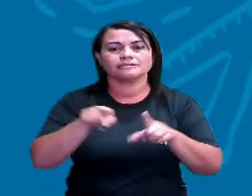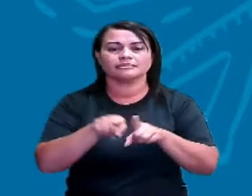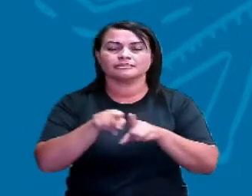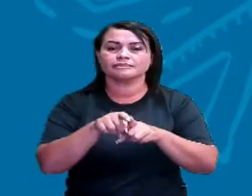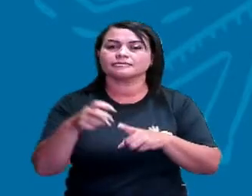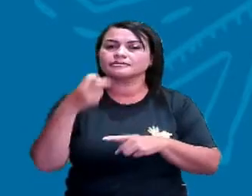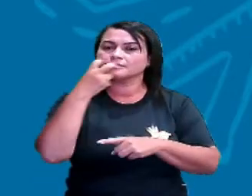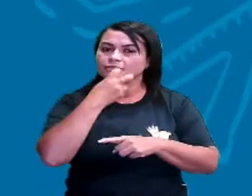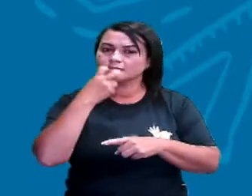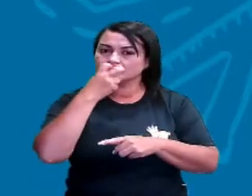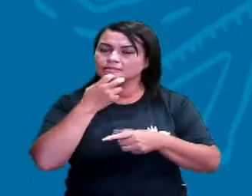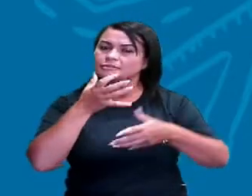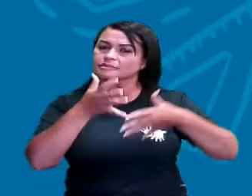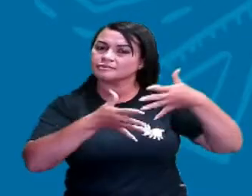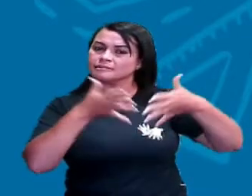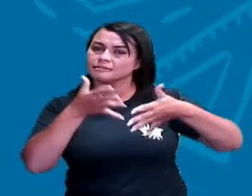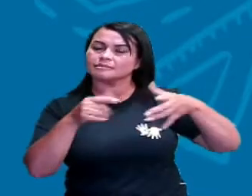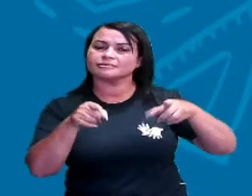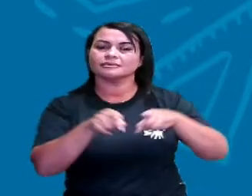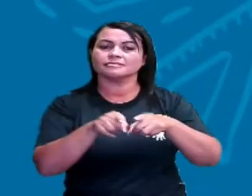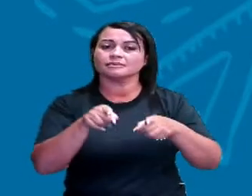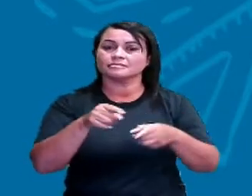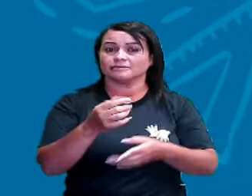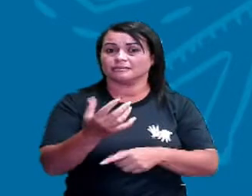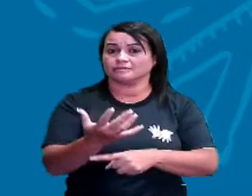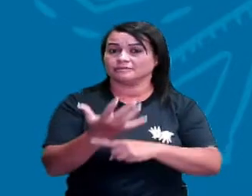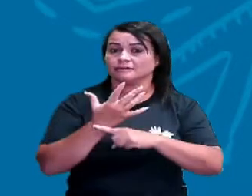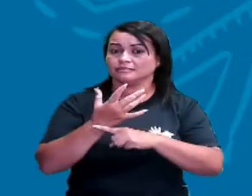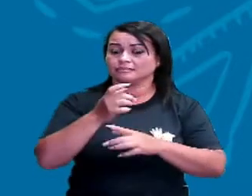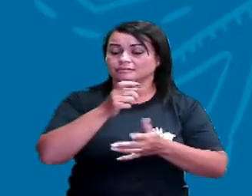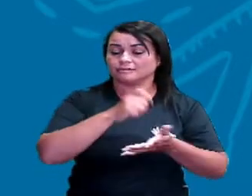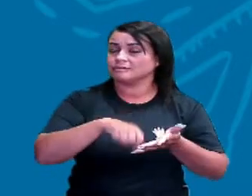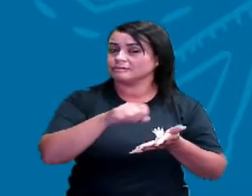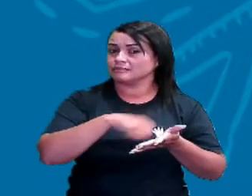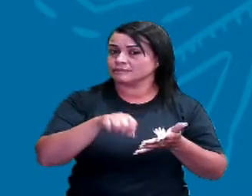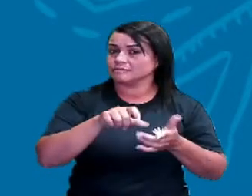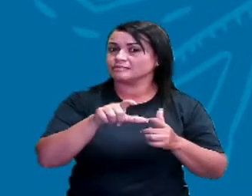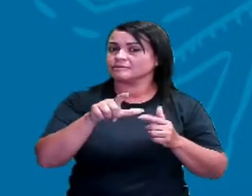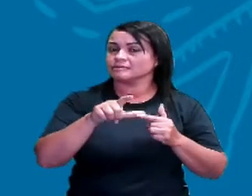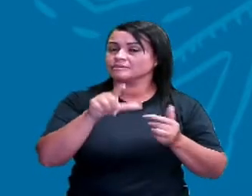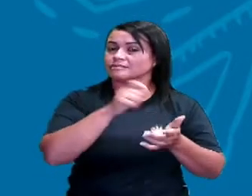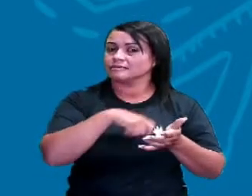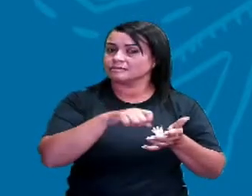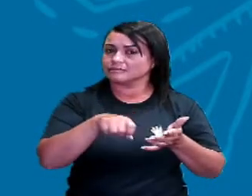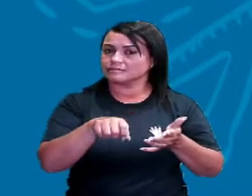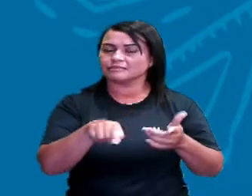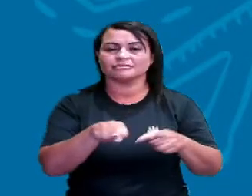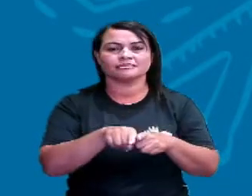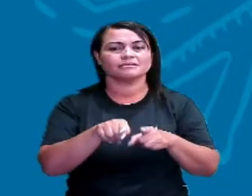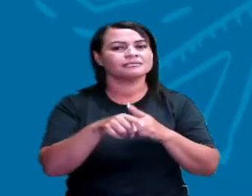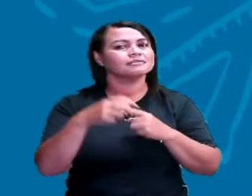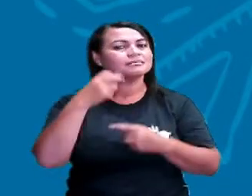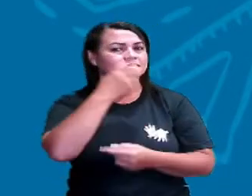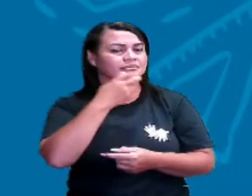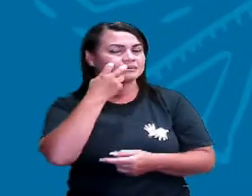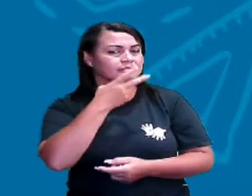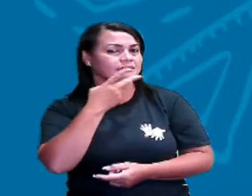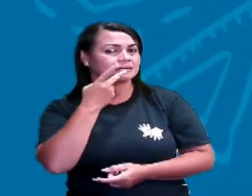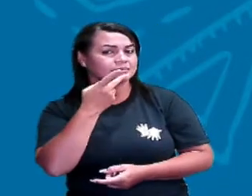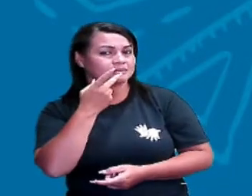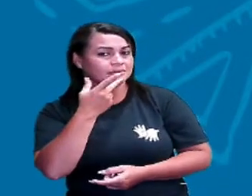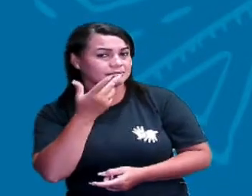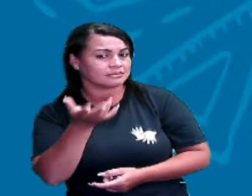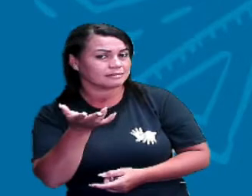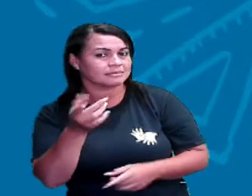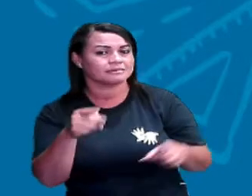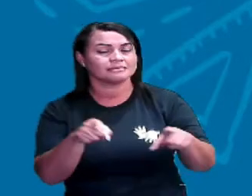coisa boa, não é? Favorece a escrita. Então, quando a gente lê bastante, a gente também melhora a nossa escrita, né?